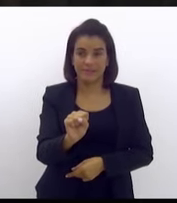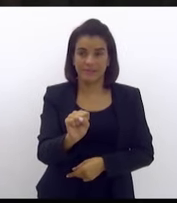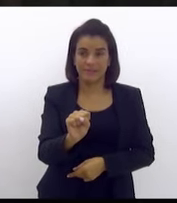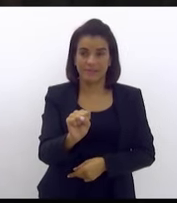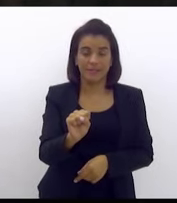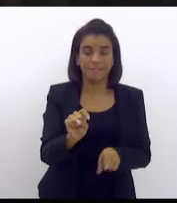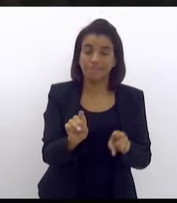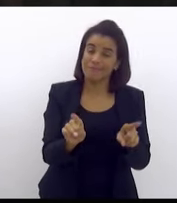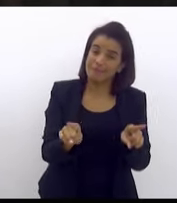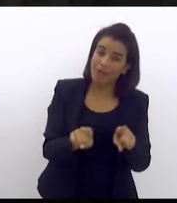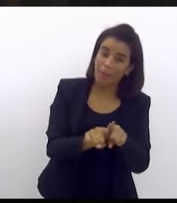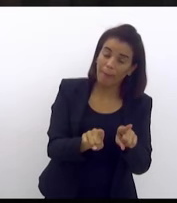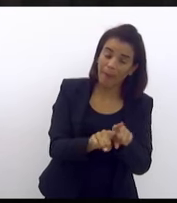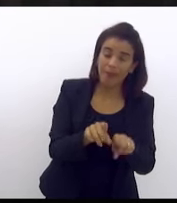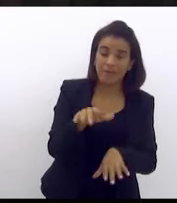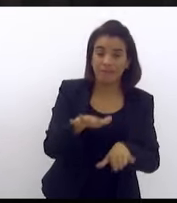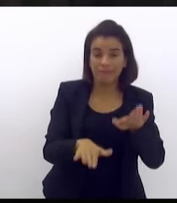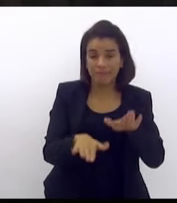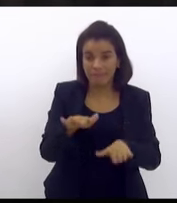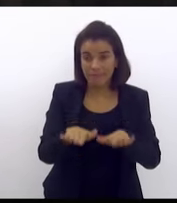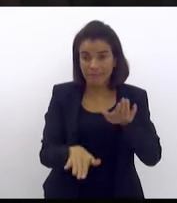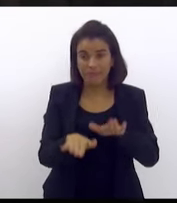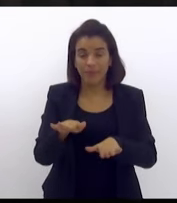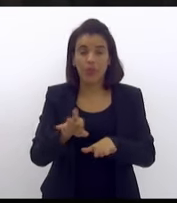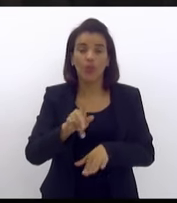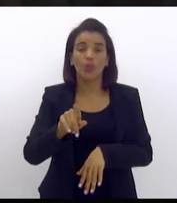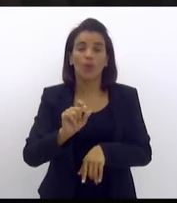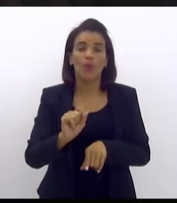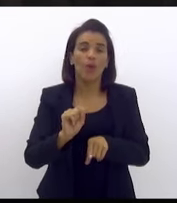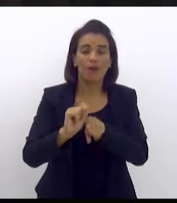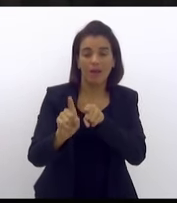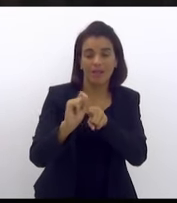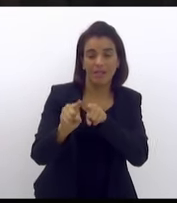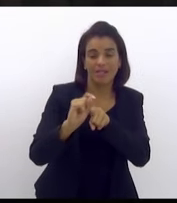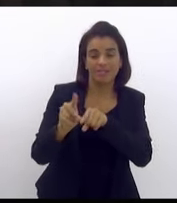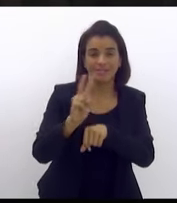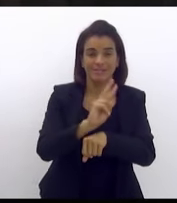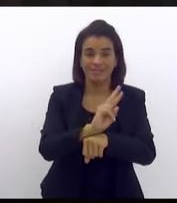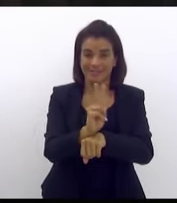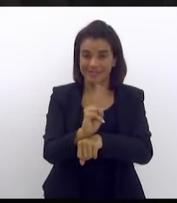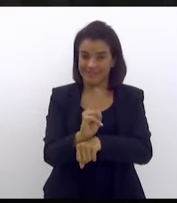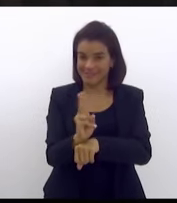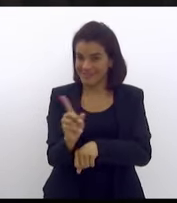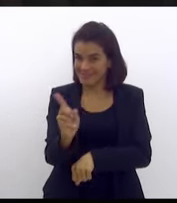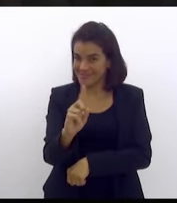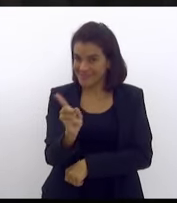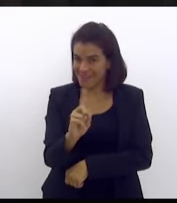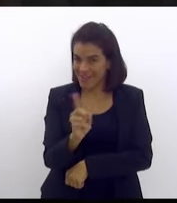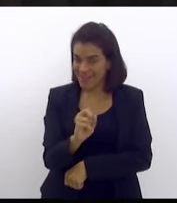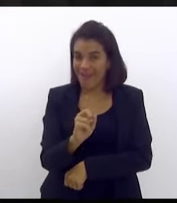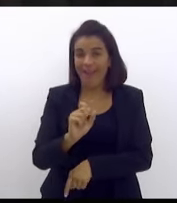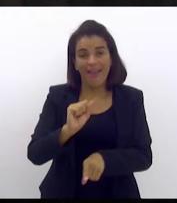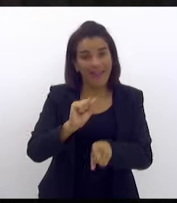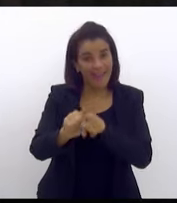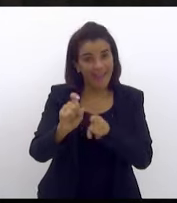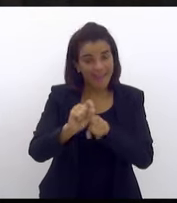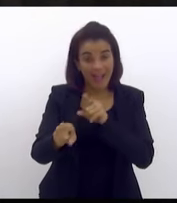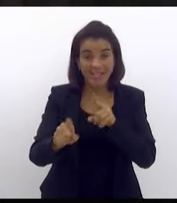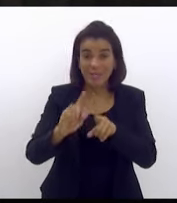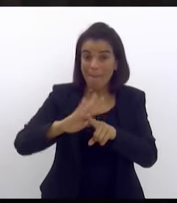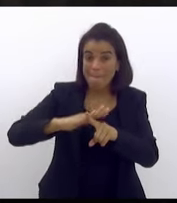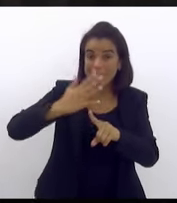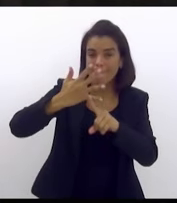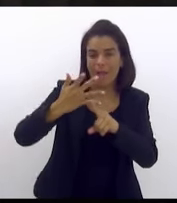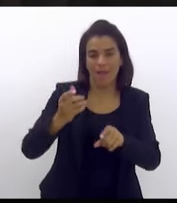E, quiçá, e aí não é uma taxa de segurança, não, são taxas maiores dos próprios comerciantes